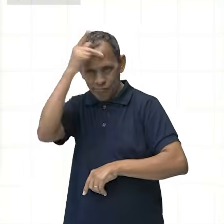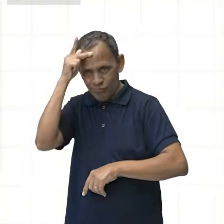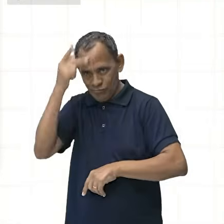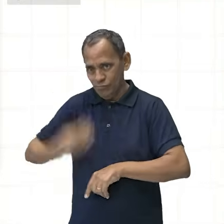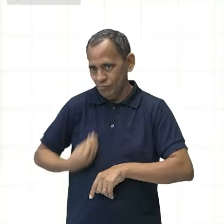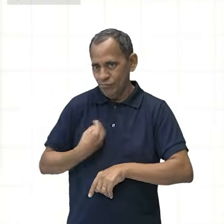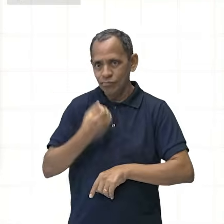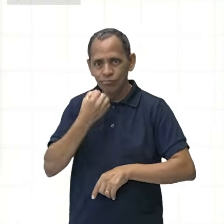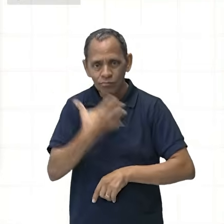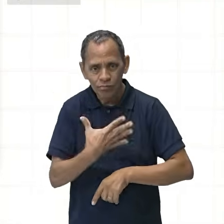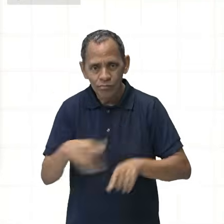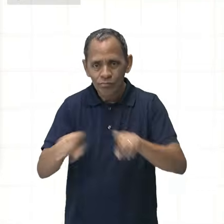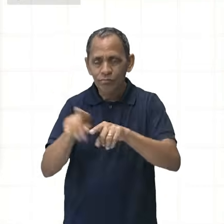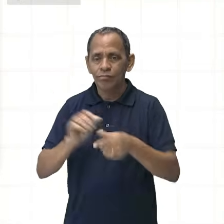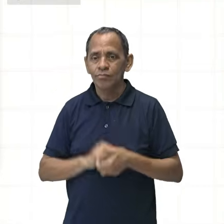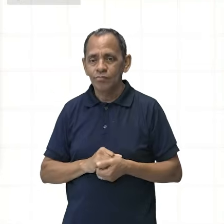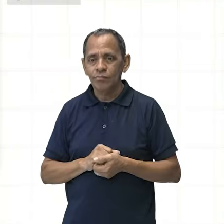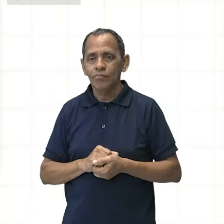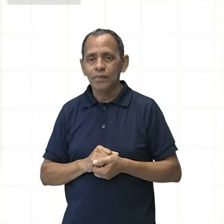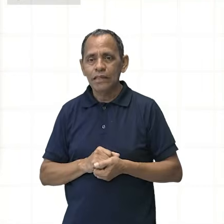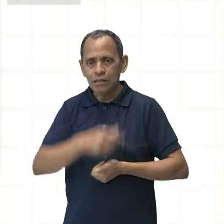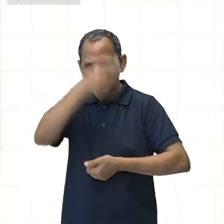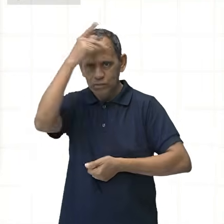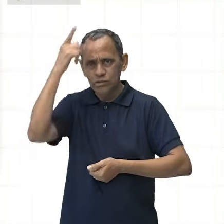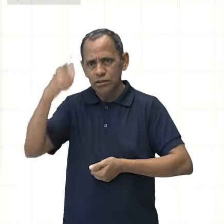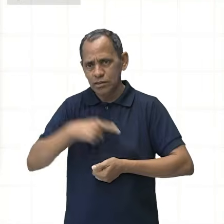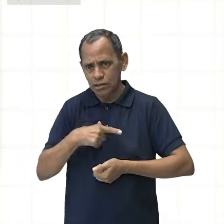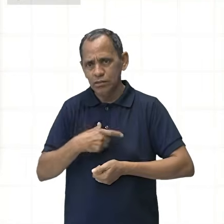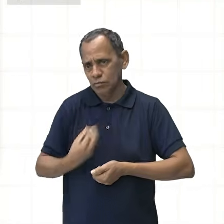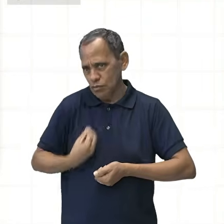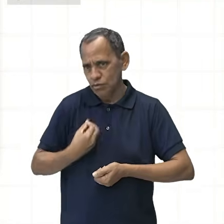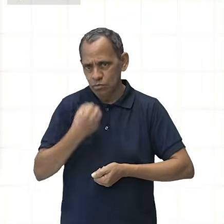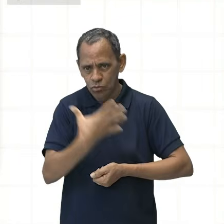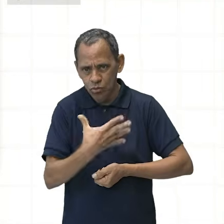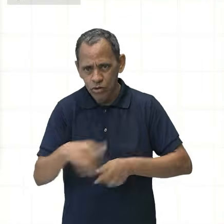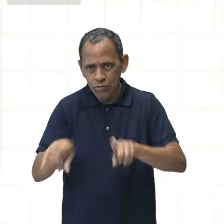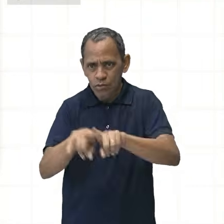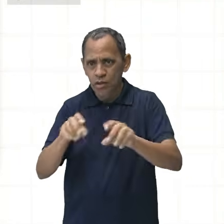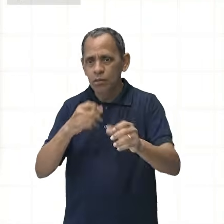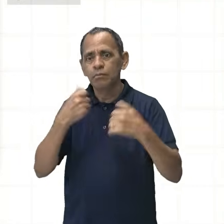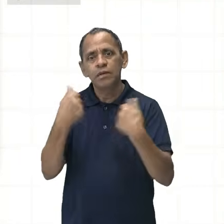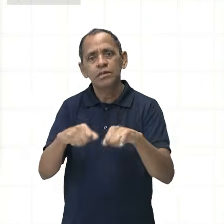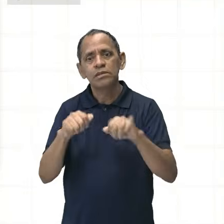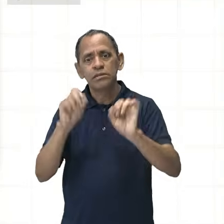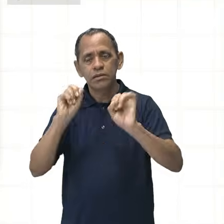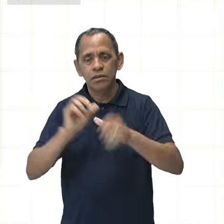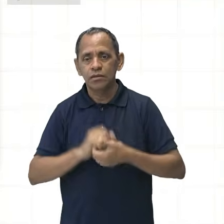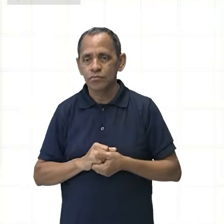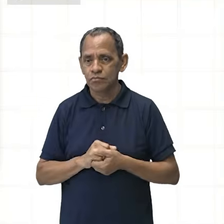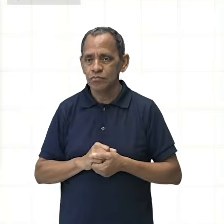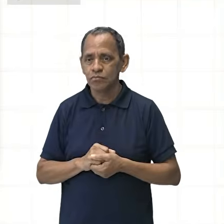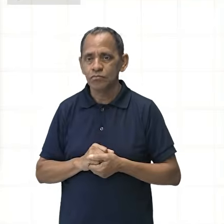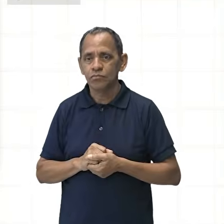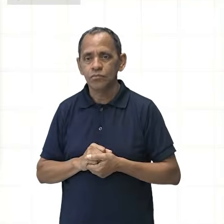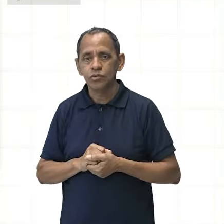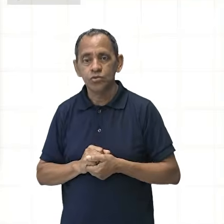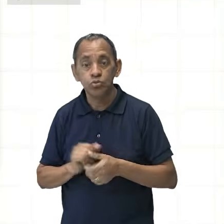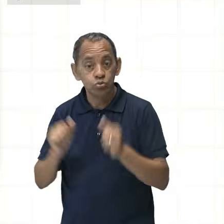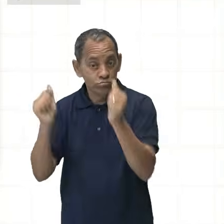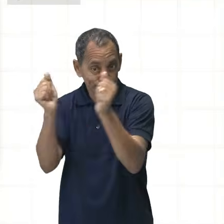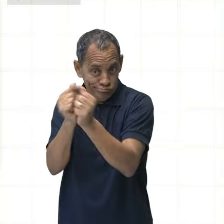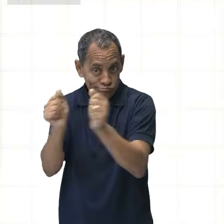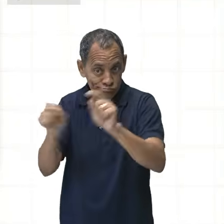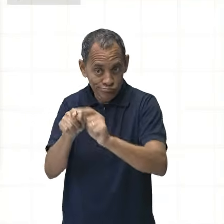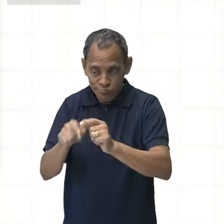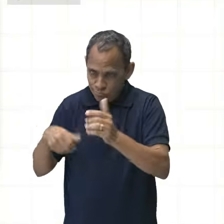certo? Então, esses aspectos que ele coloca na propaganda é justamente para a pessoa ter uma vida razoável, certo? E para que